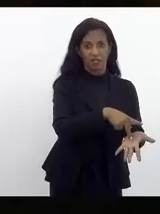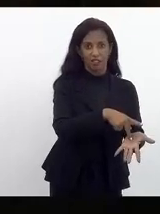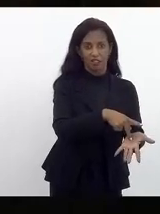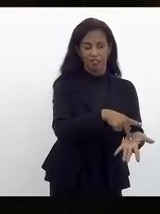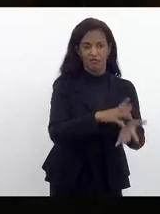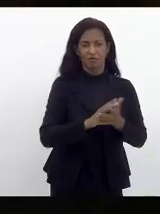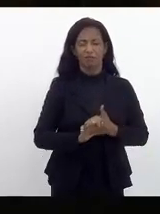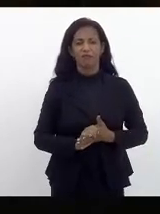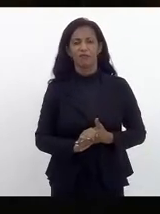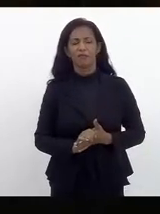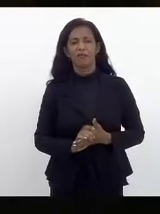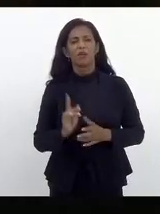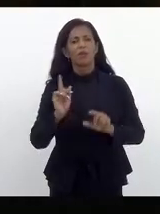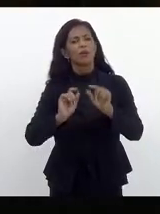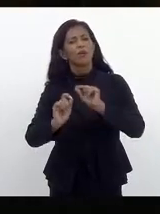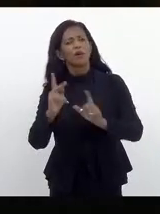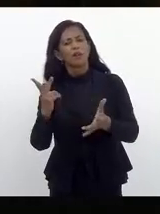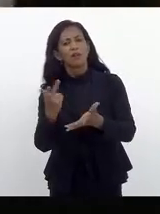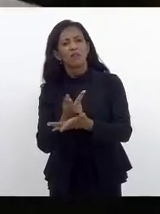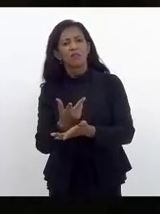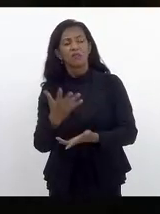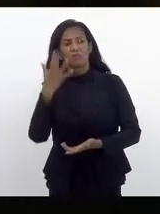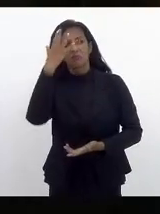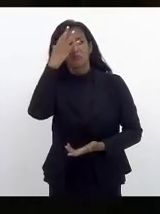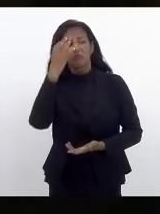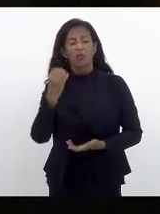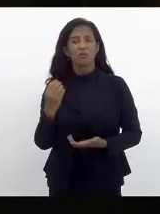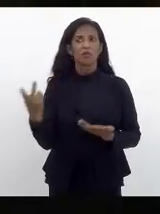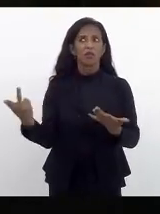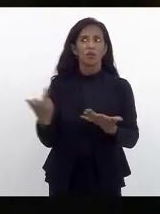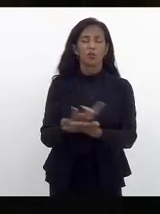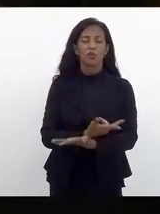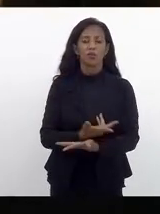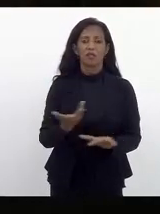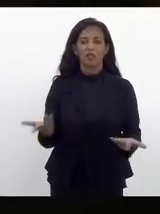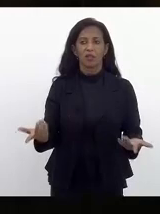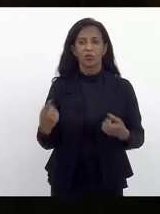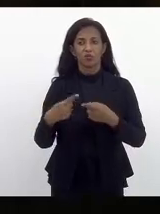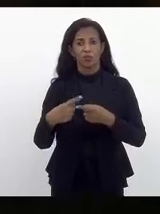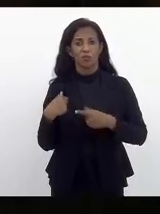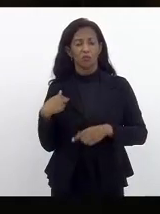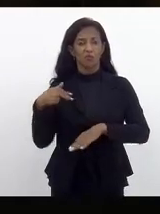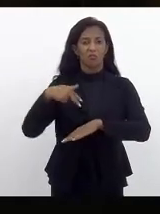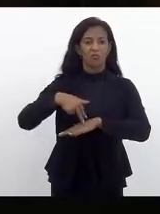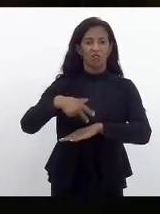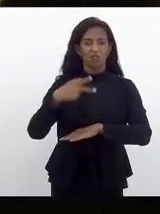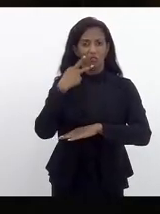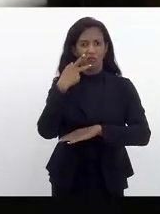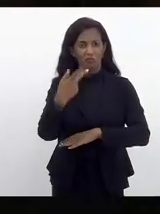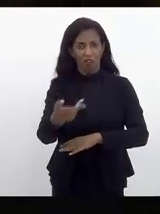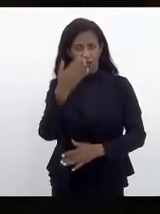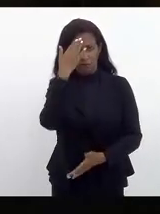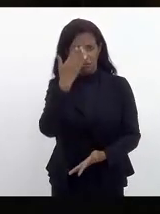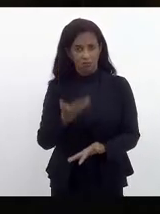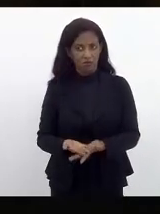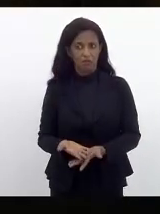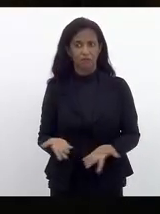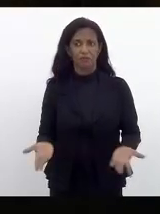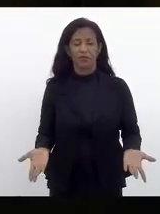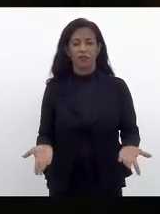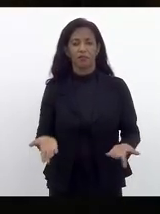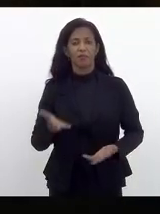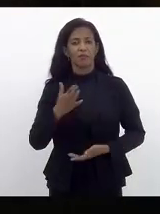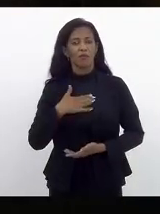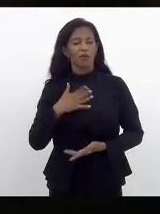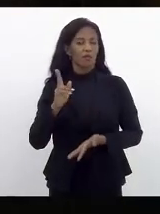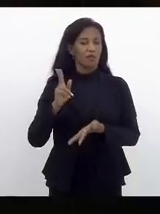que você quer dizer com isso? Eu não sei o que acontece, eu não sei se é porque eu venho aqui e falo aquilo que eu acredito, com a